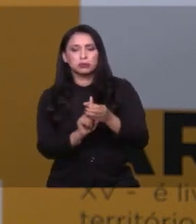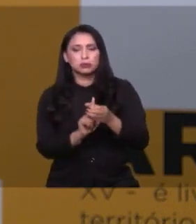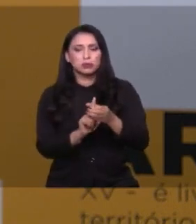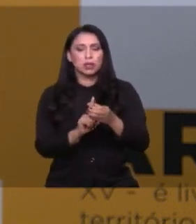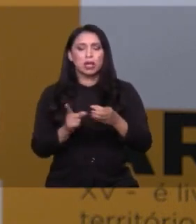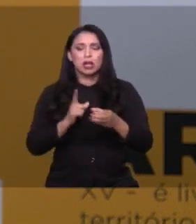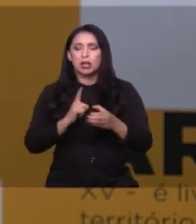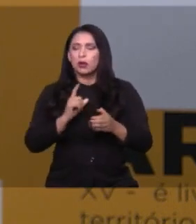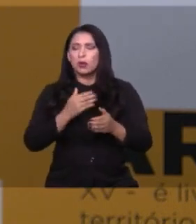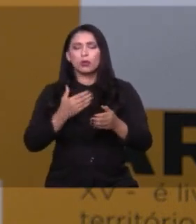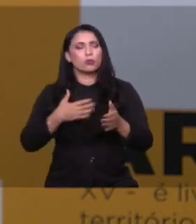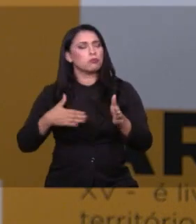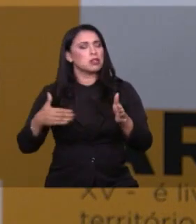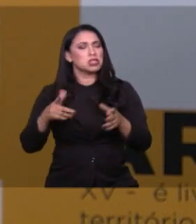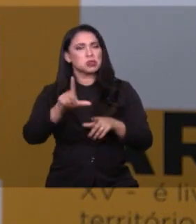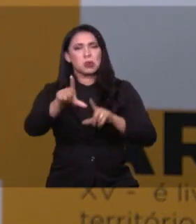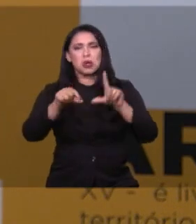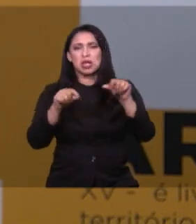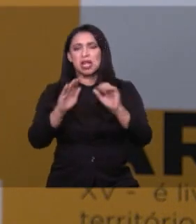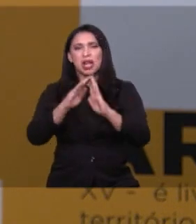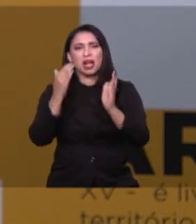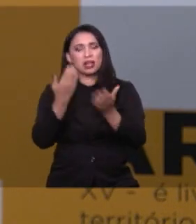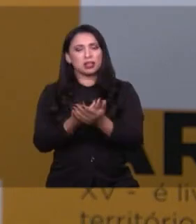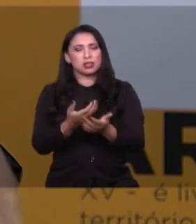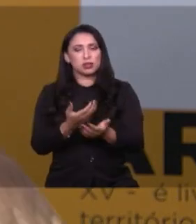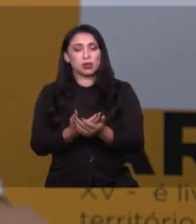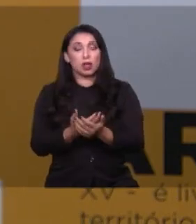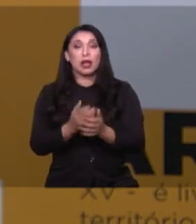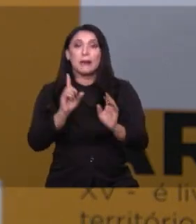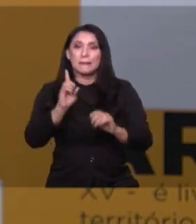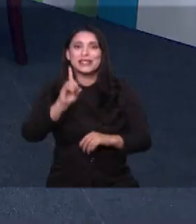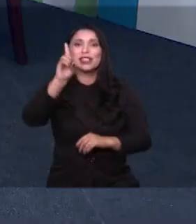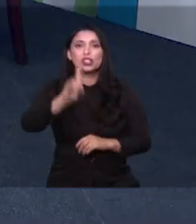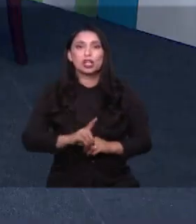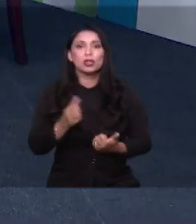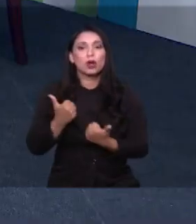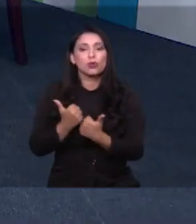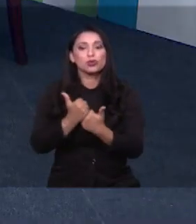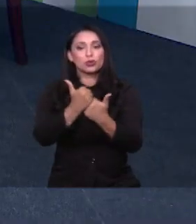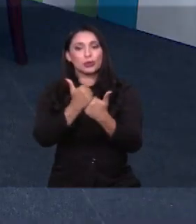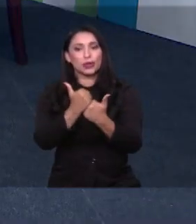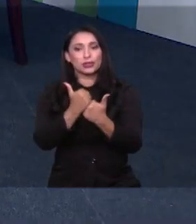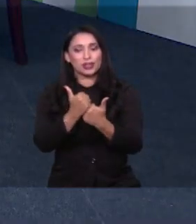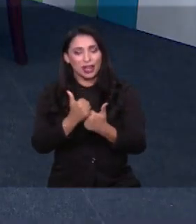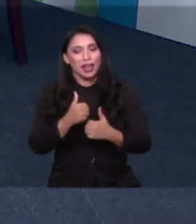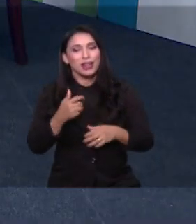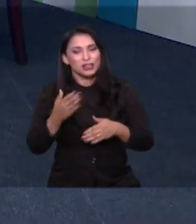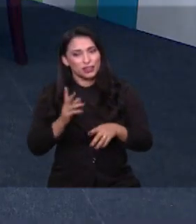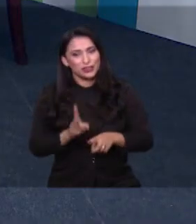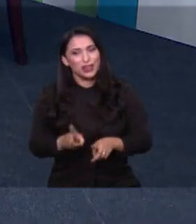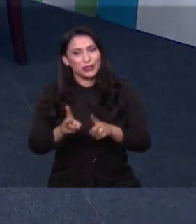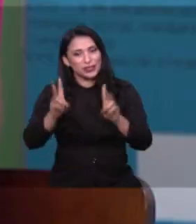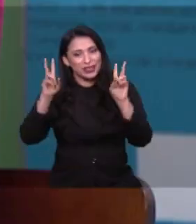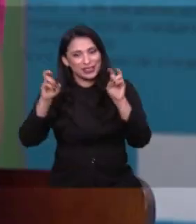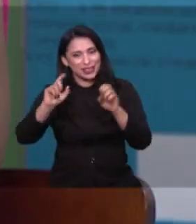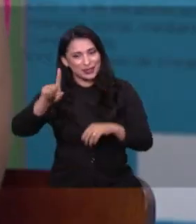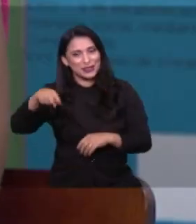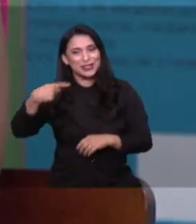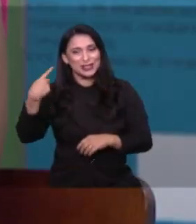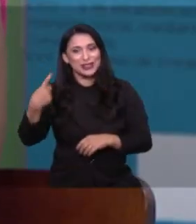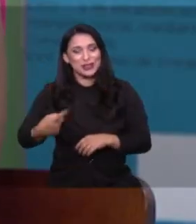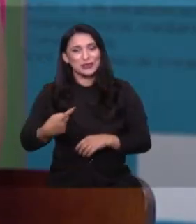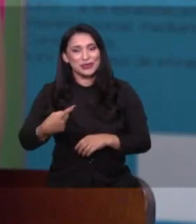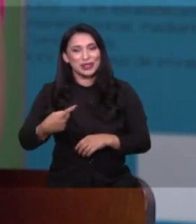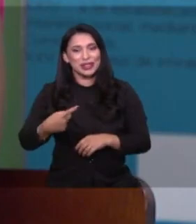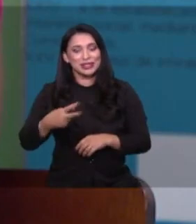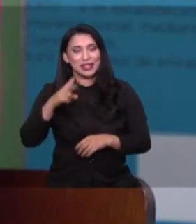em qualquer escola, mas direito a um suporte. Bom, e a gente vai continuar conversando sobre esse tema no próximo bloco.